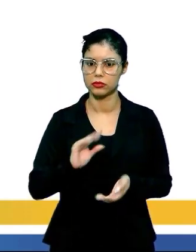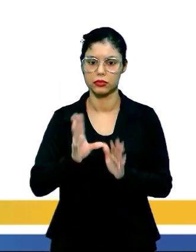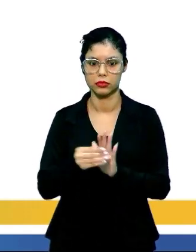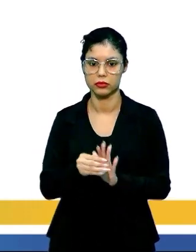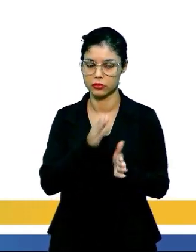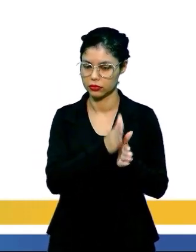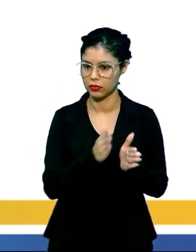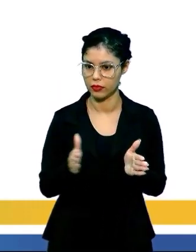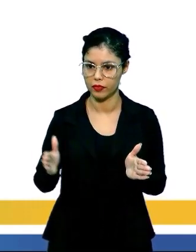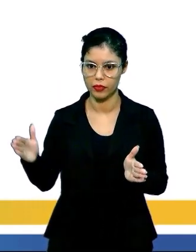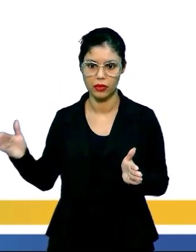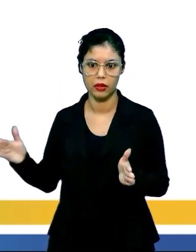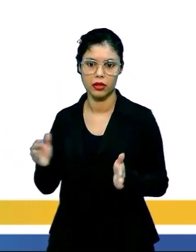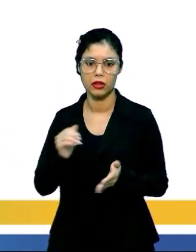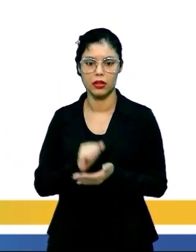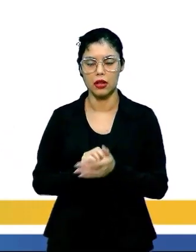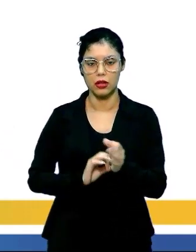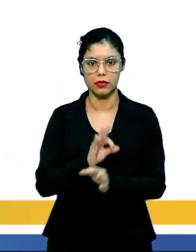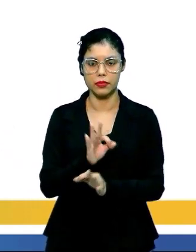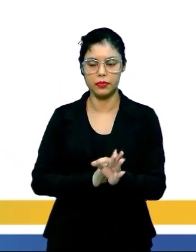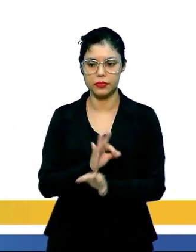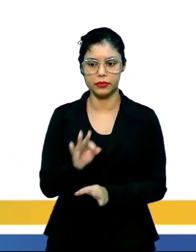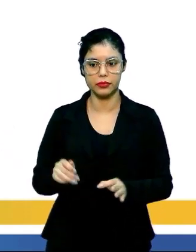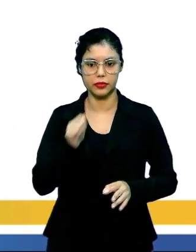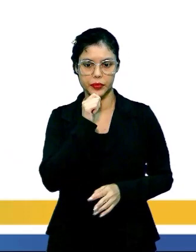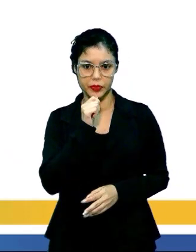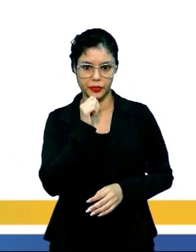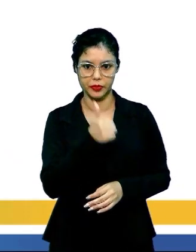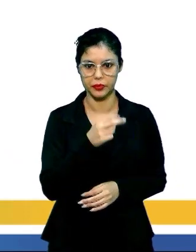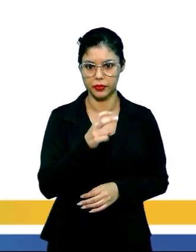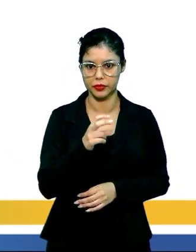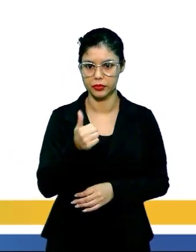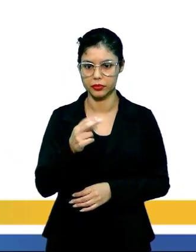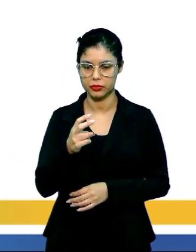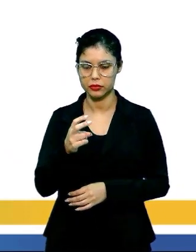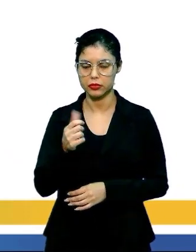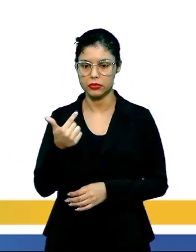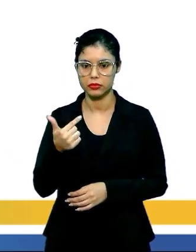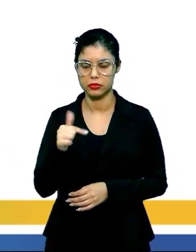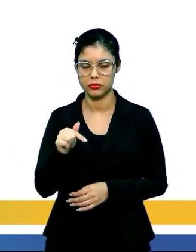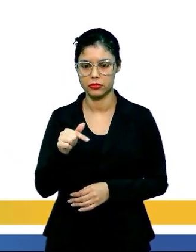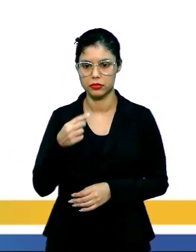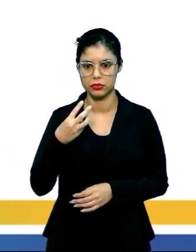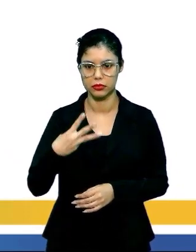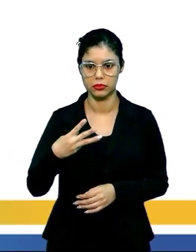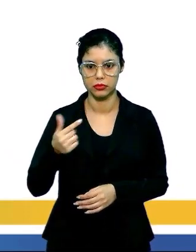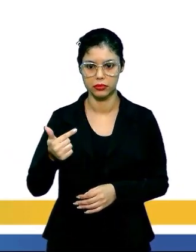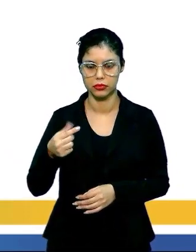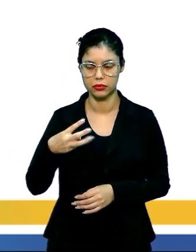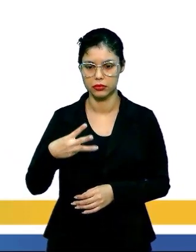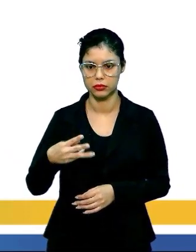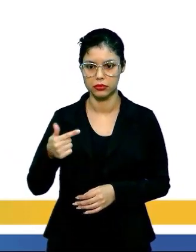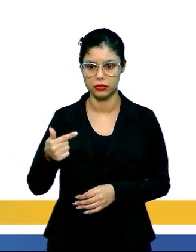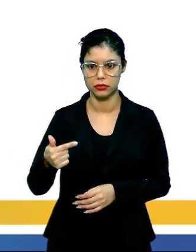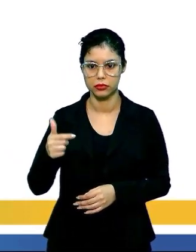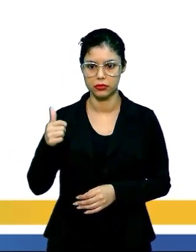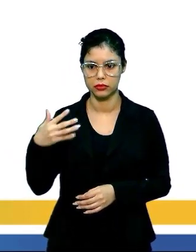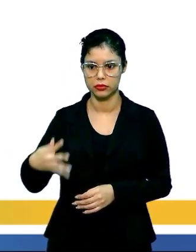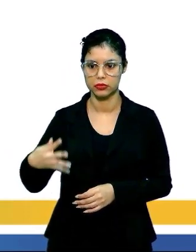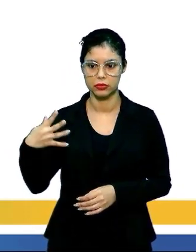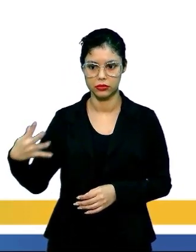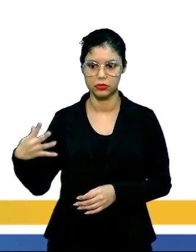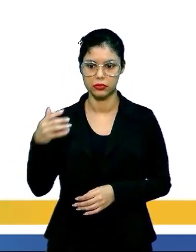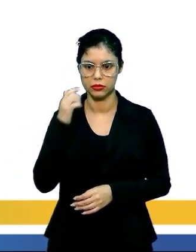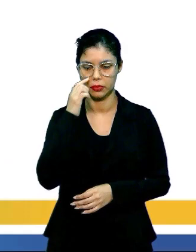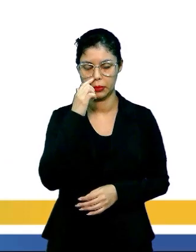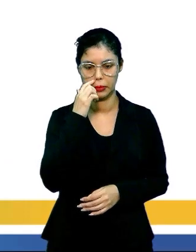em ordem. Então, se eu organizar isso aqui, vai ficar 15, 15, 27, 32, 32